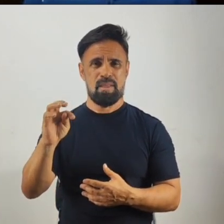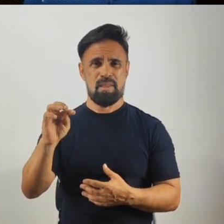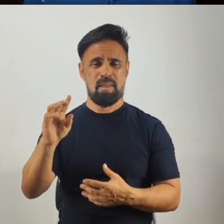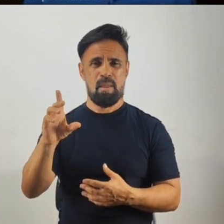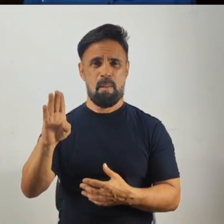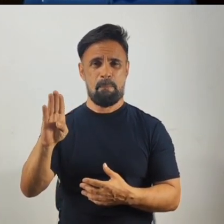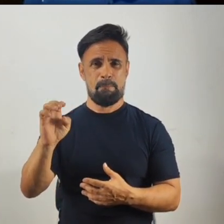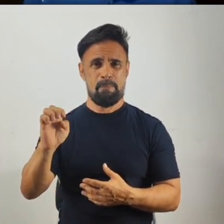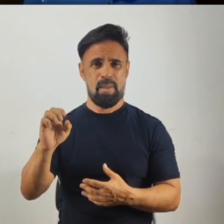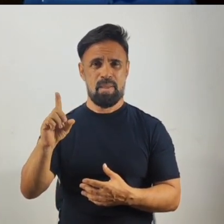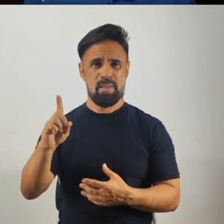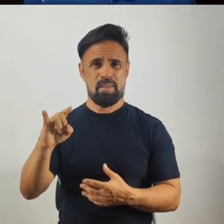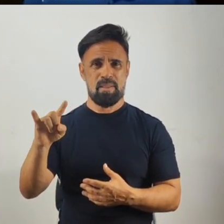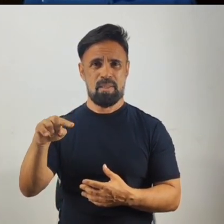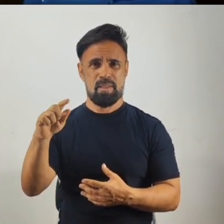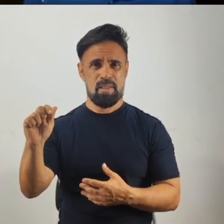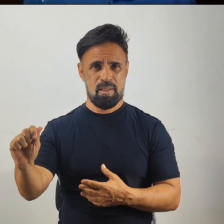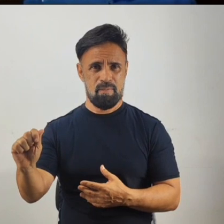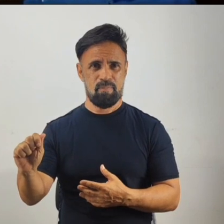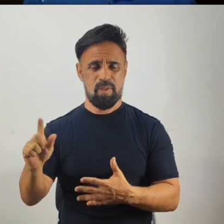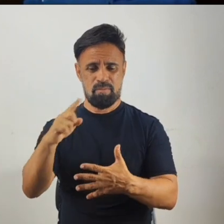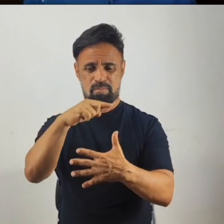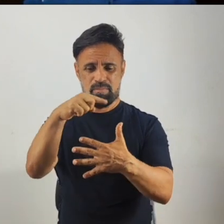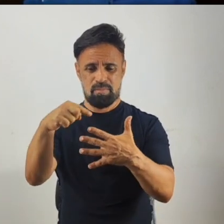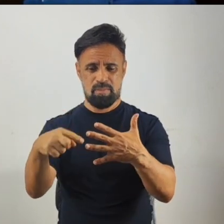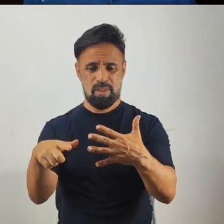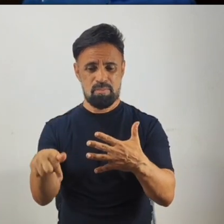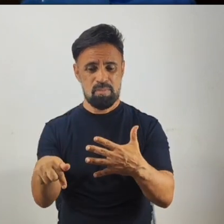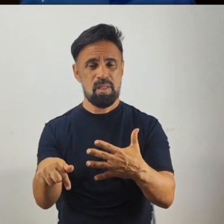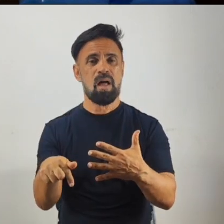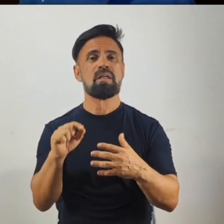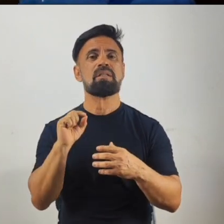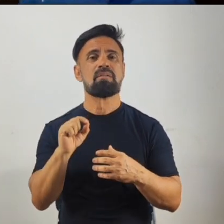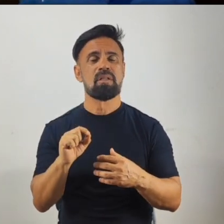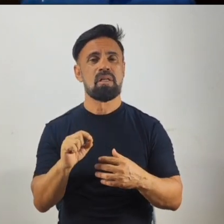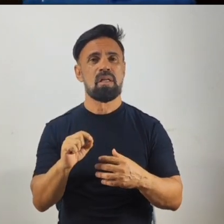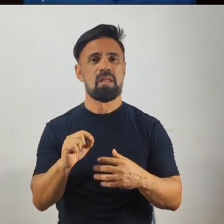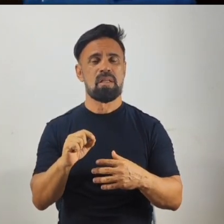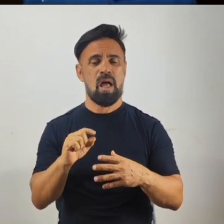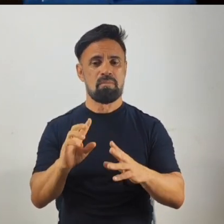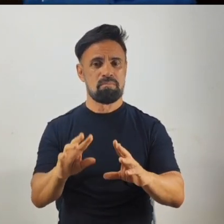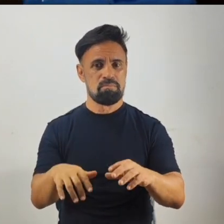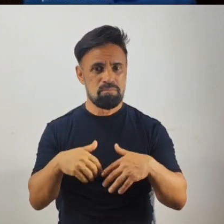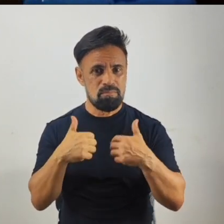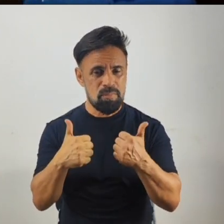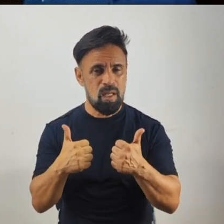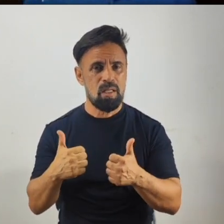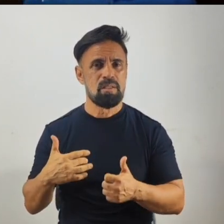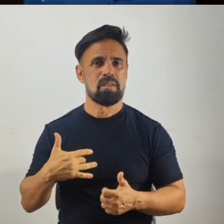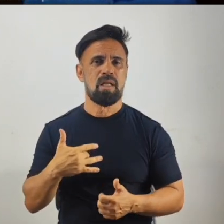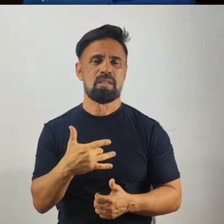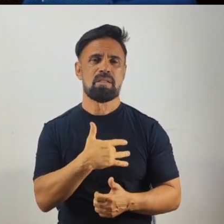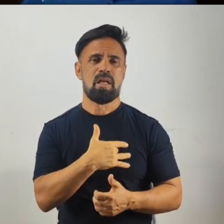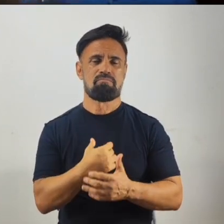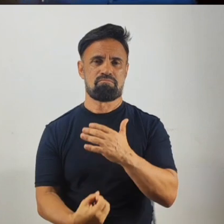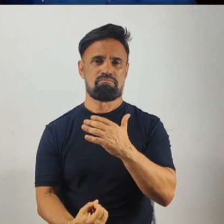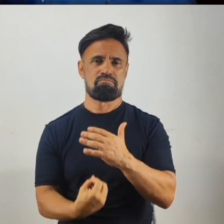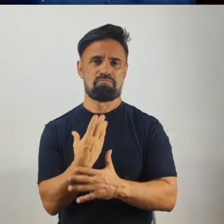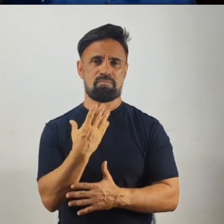para que a qualidade, os 7 pilares, para que a qualidade na saúde ela